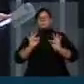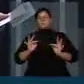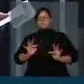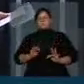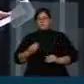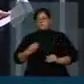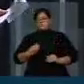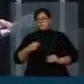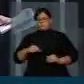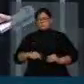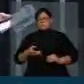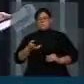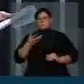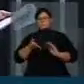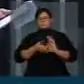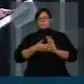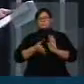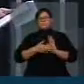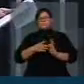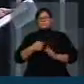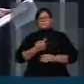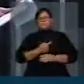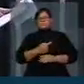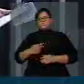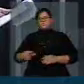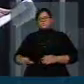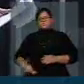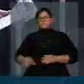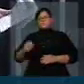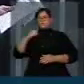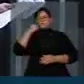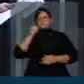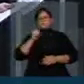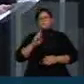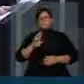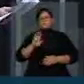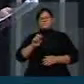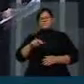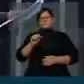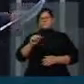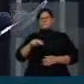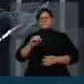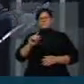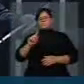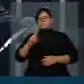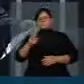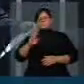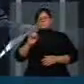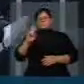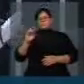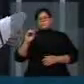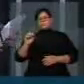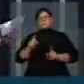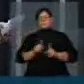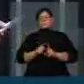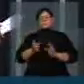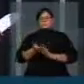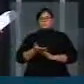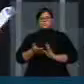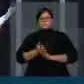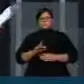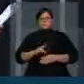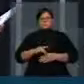para parabenizar o nosso presidente do Congresso, senador Renan Calheiros. Eu queria também hoje parabenizar a líder,